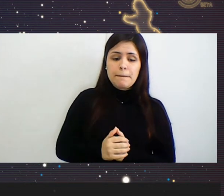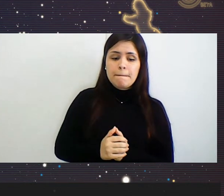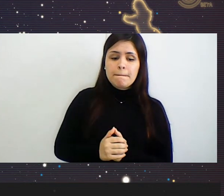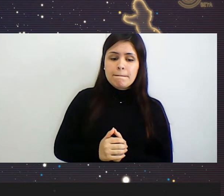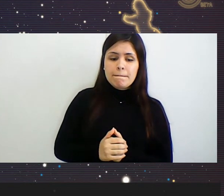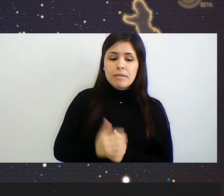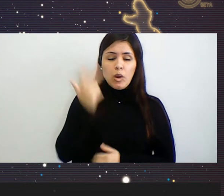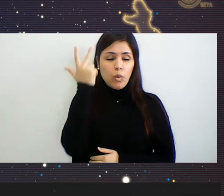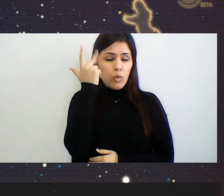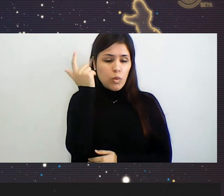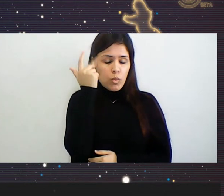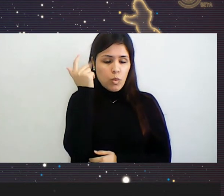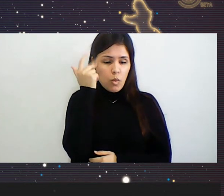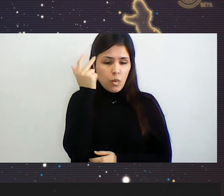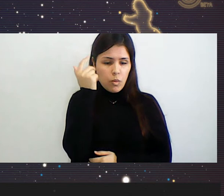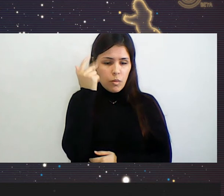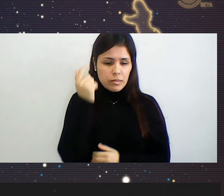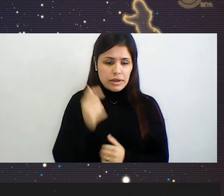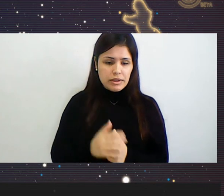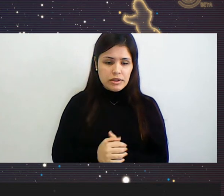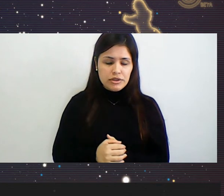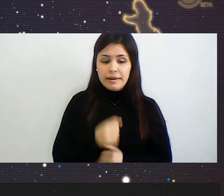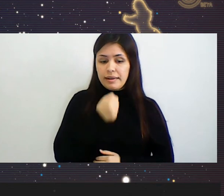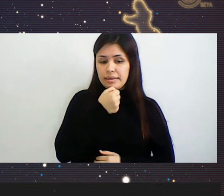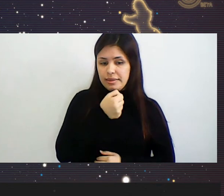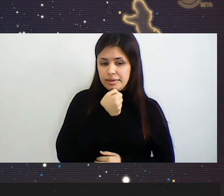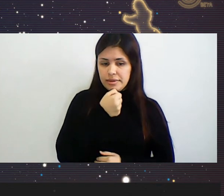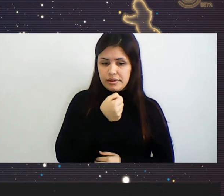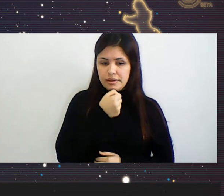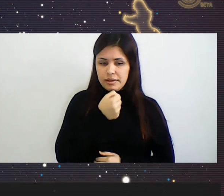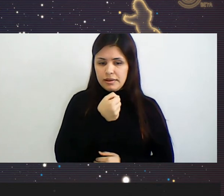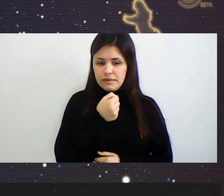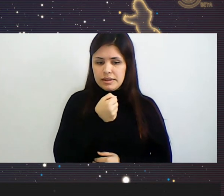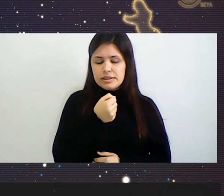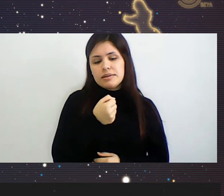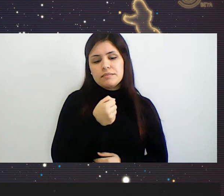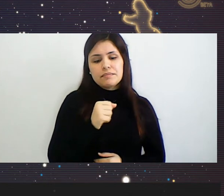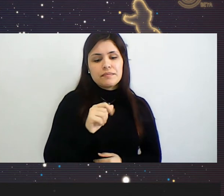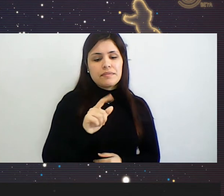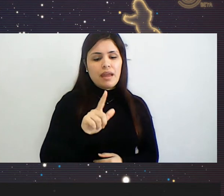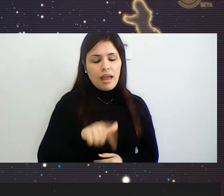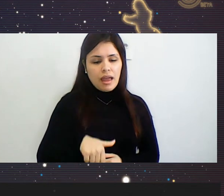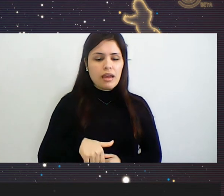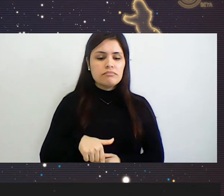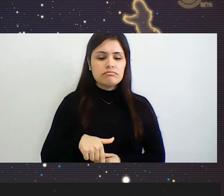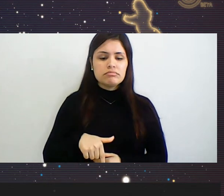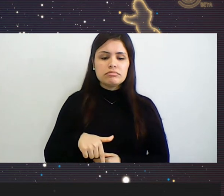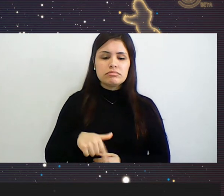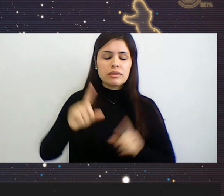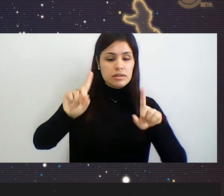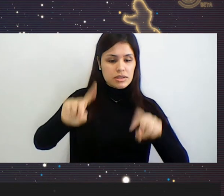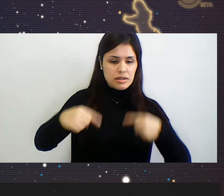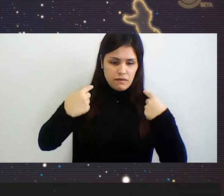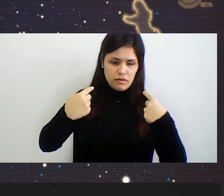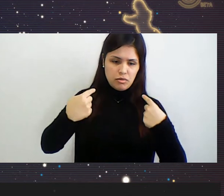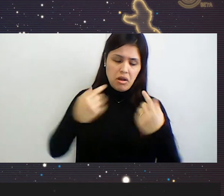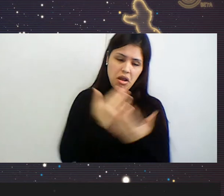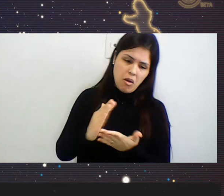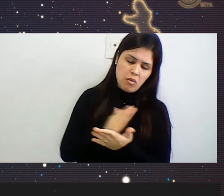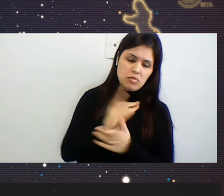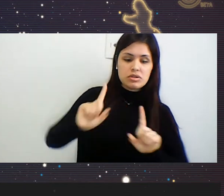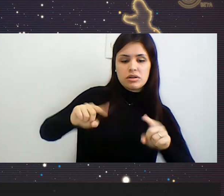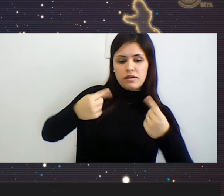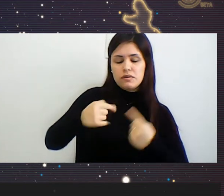geralmente, as entrevistas de coding consistem de um desafio ou alguns desafios, onde